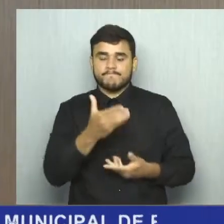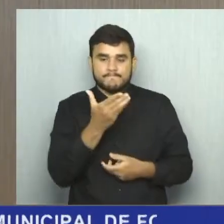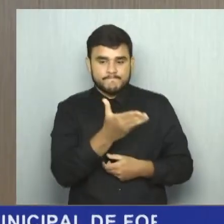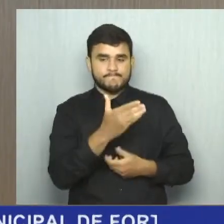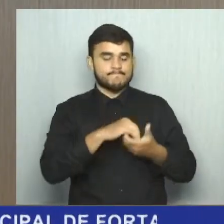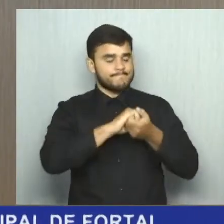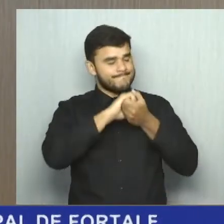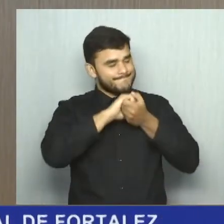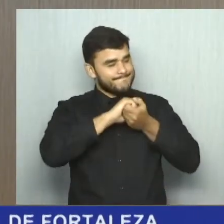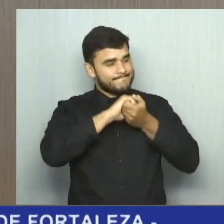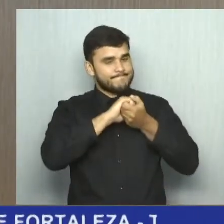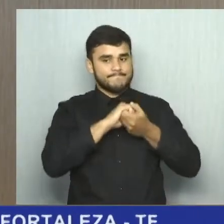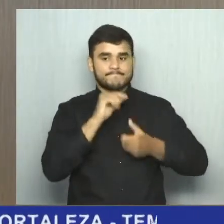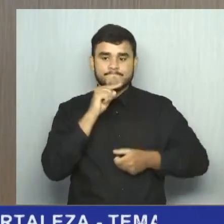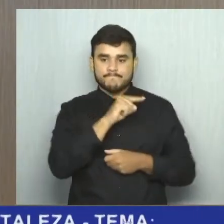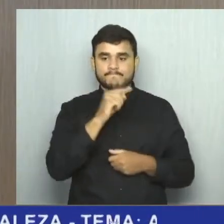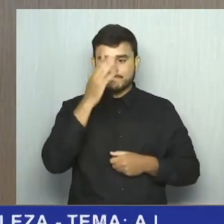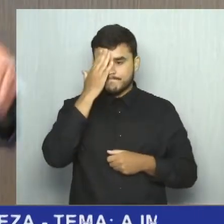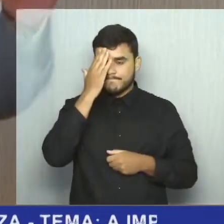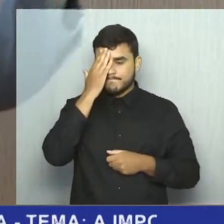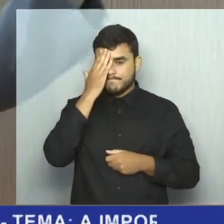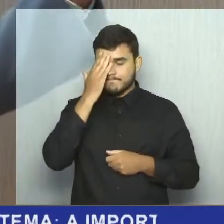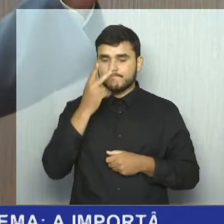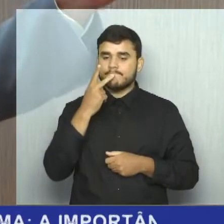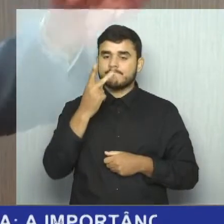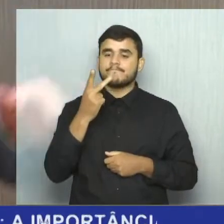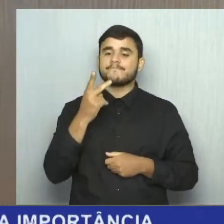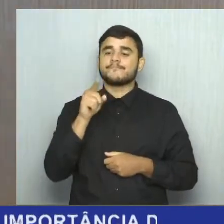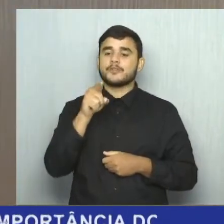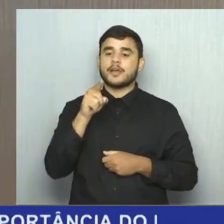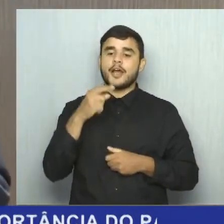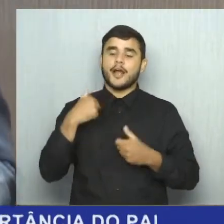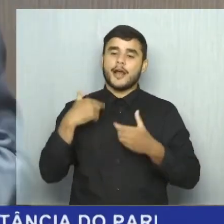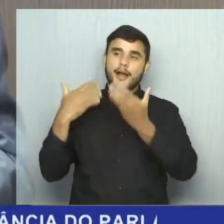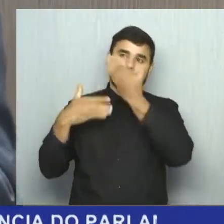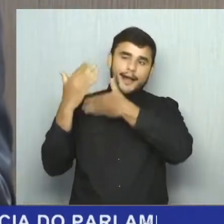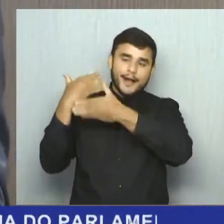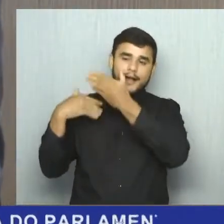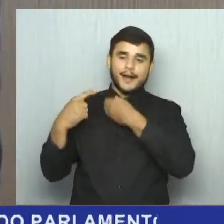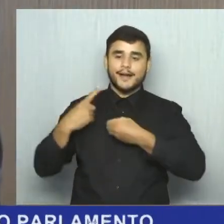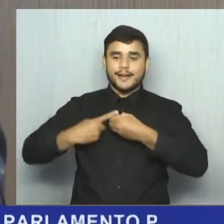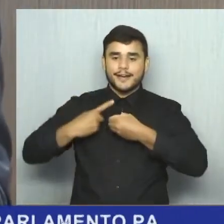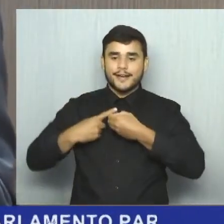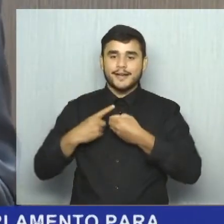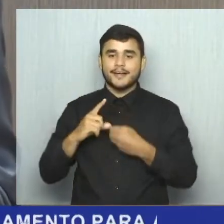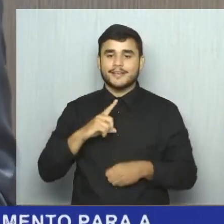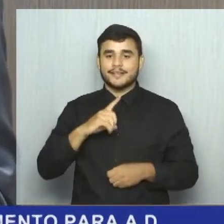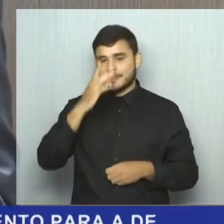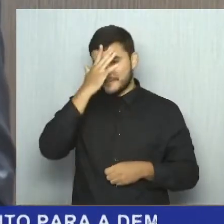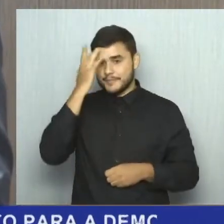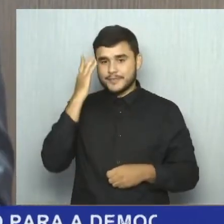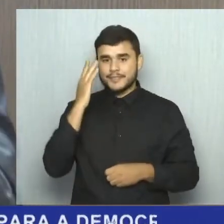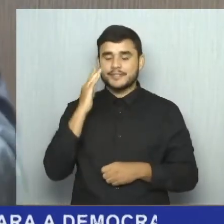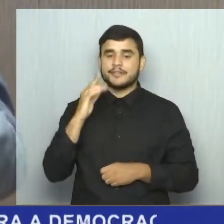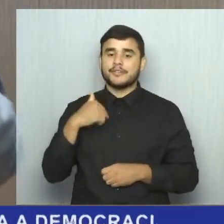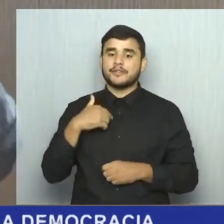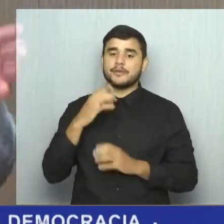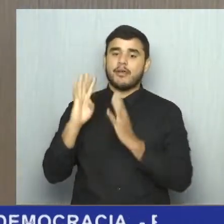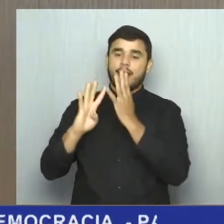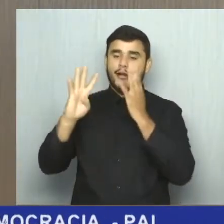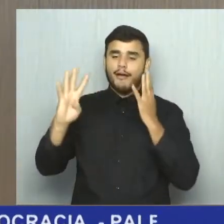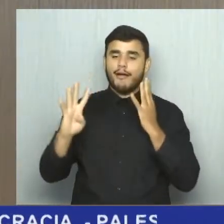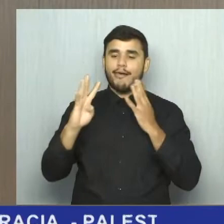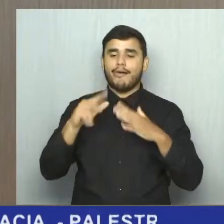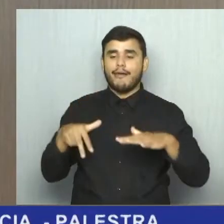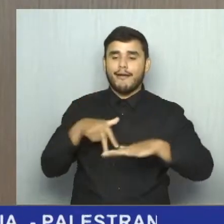E aí, meu caro Antônio Henrique, como a gente dizia no interior, quando uma fila grande de oradores ia começar o comício, demais